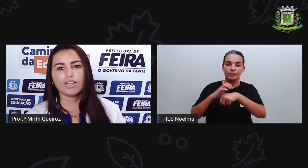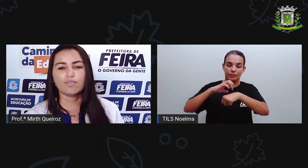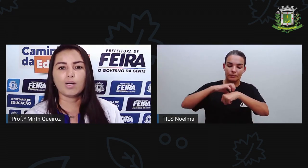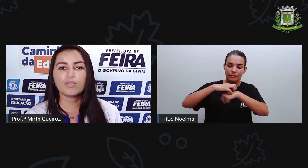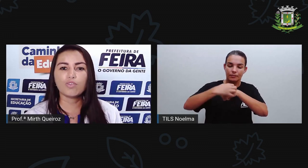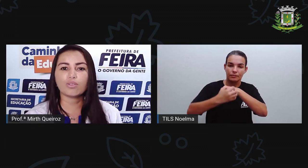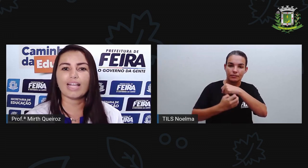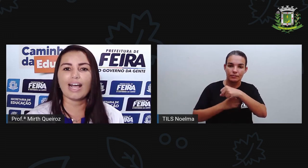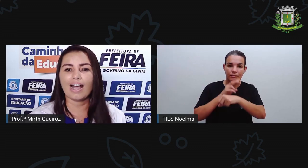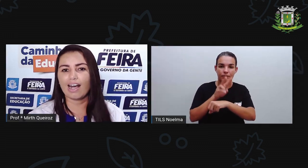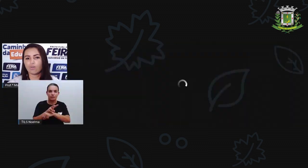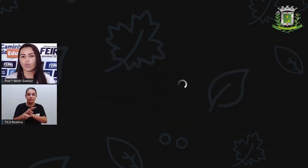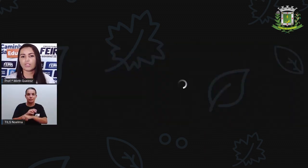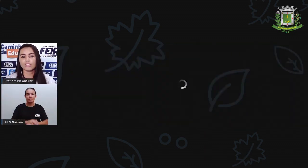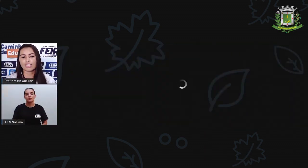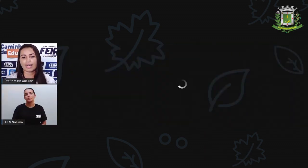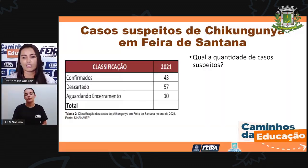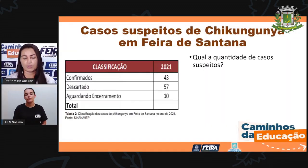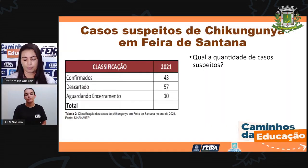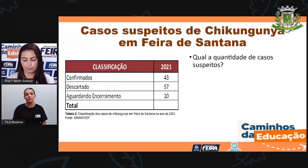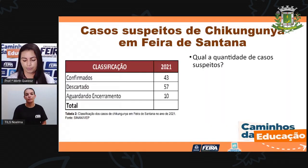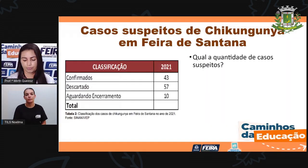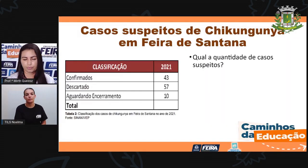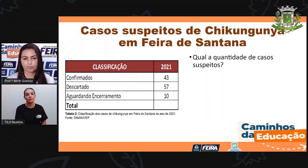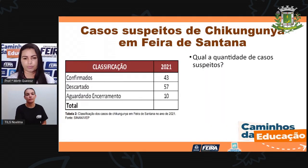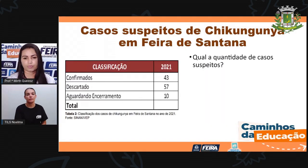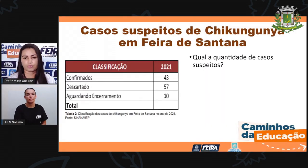certo? Vamos voltar ao nosso slide.